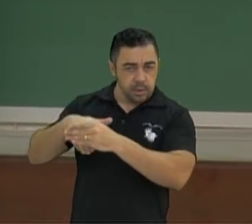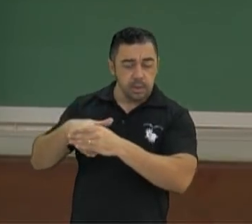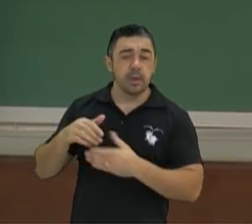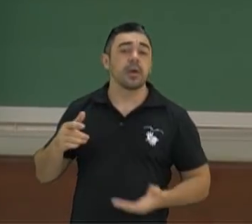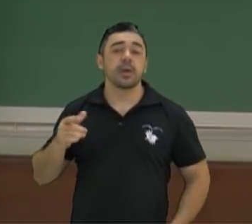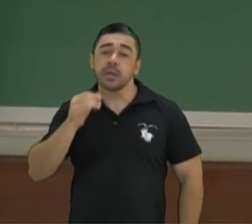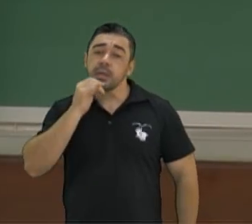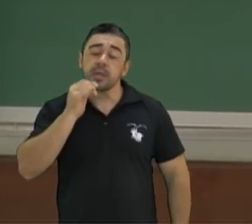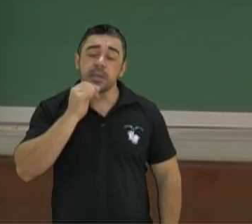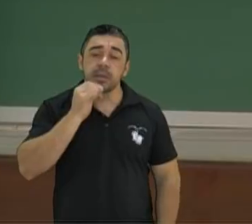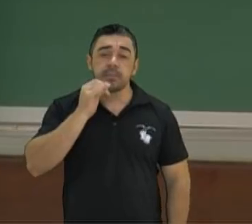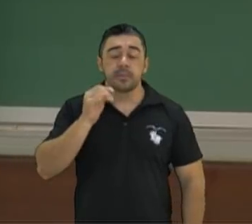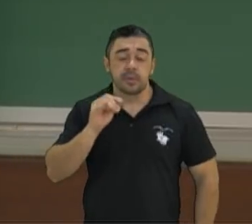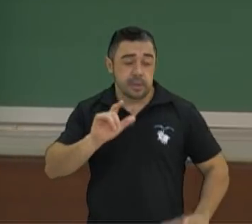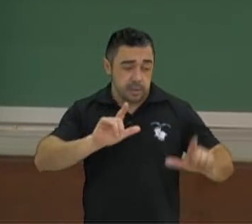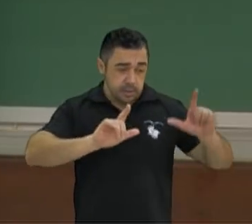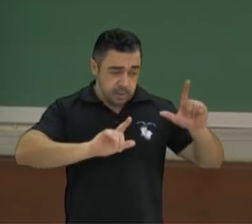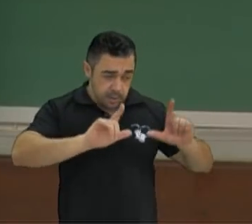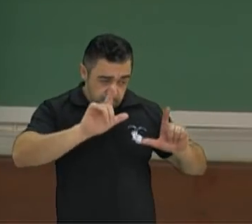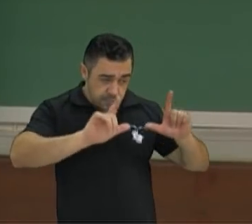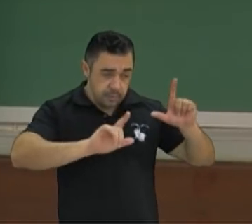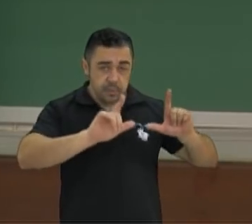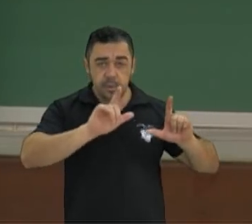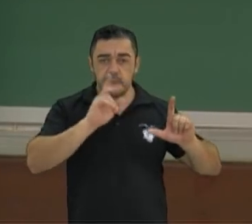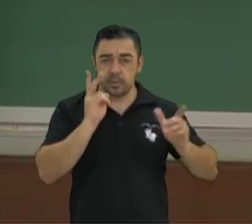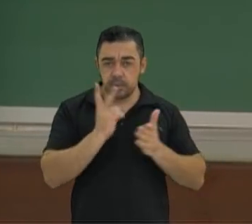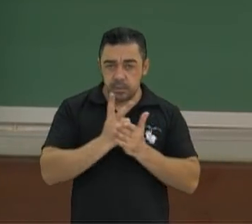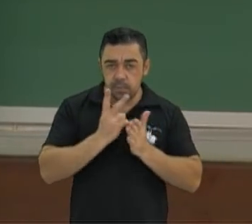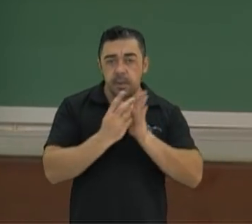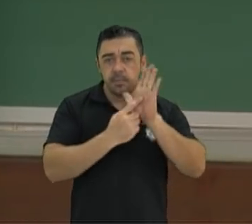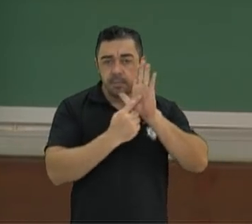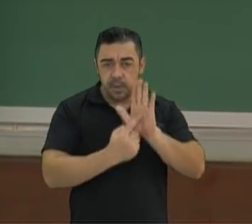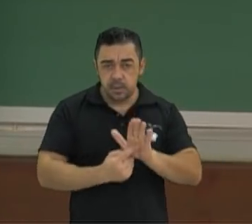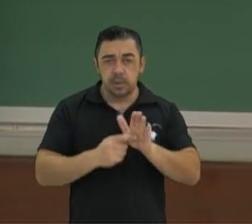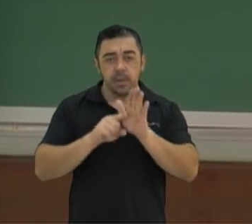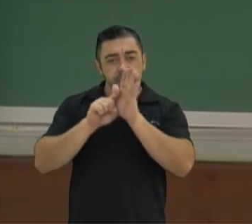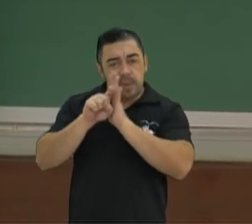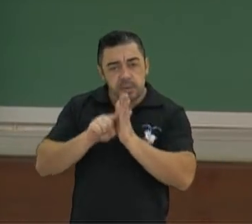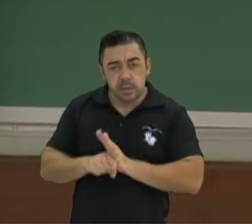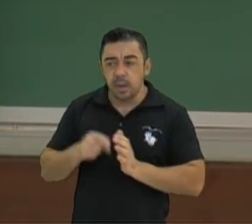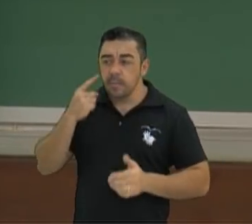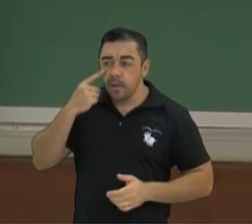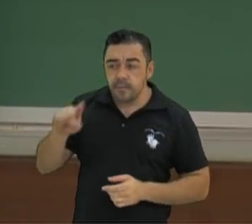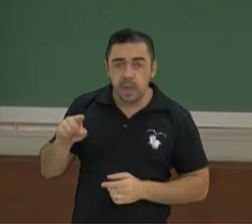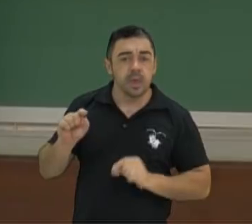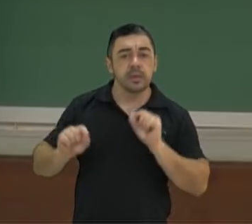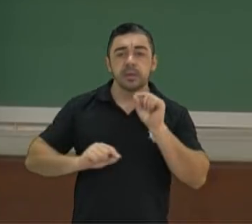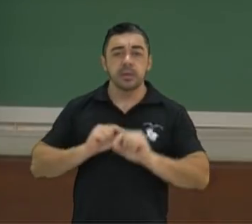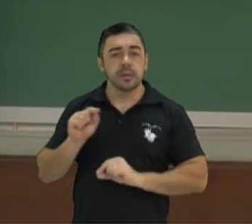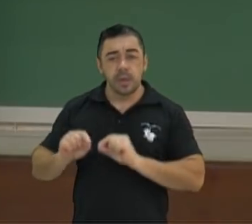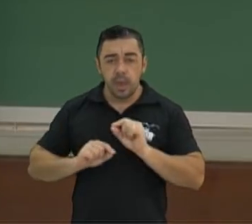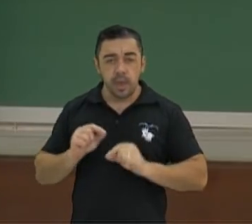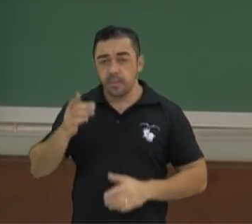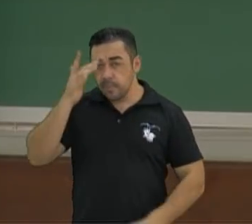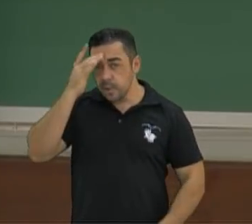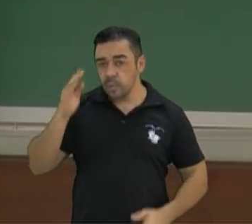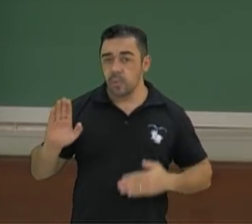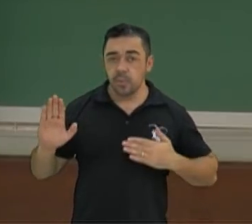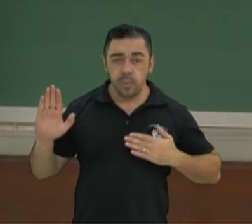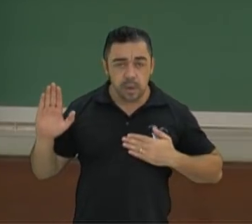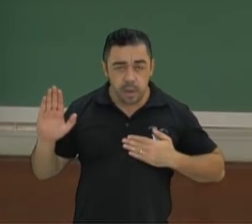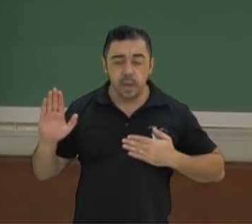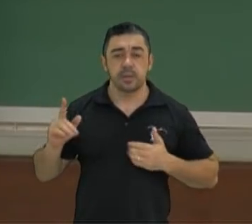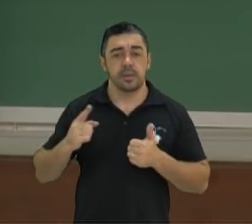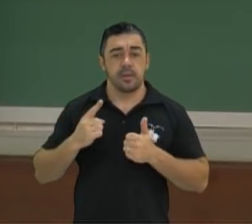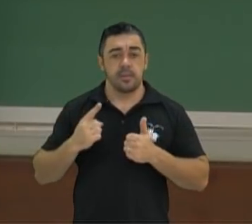comum as televisões, as redes de televisão apresentarem pesquisas para mostrar para a população qual é o candidato que